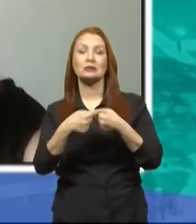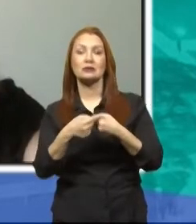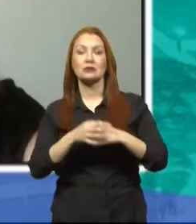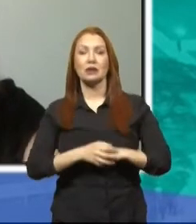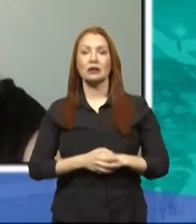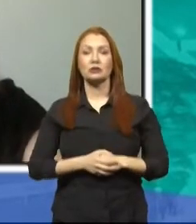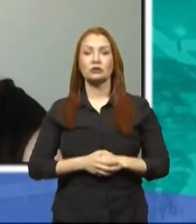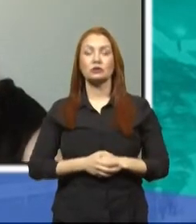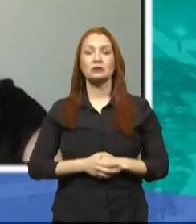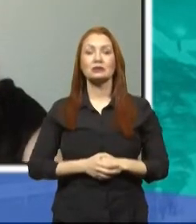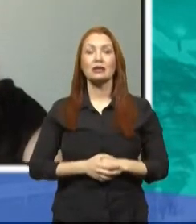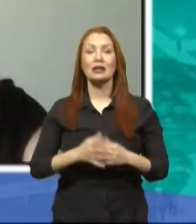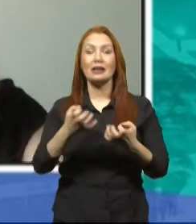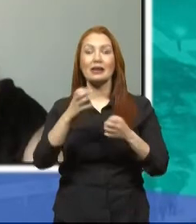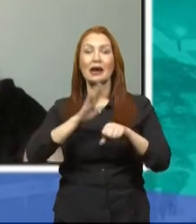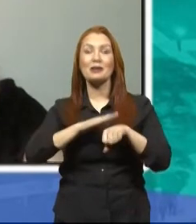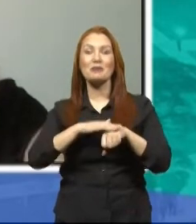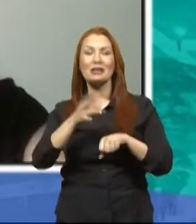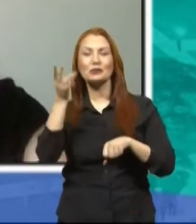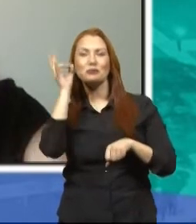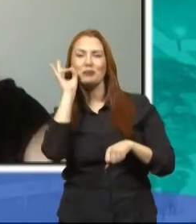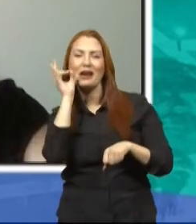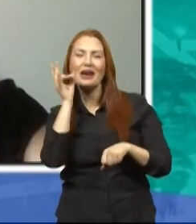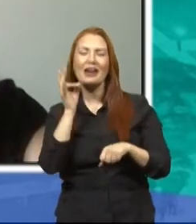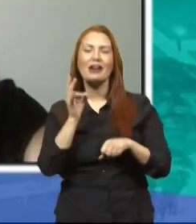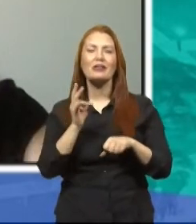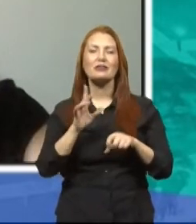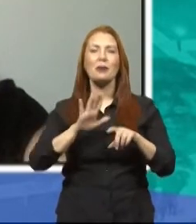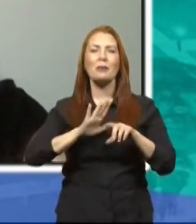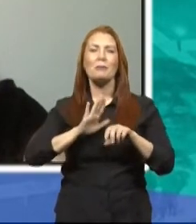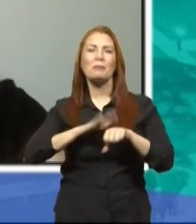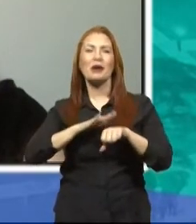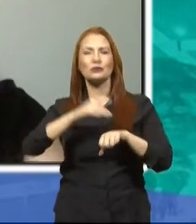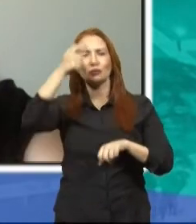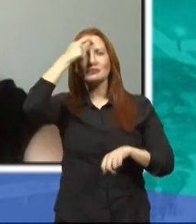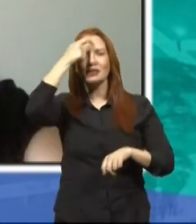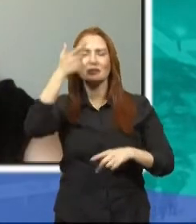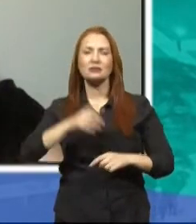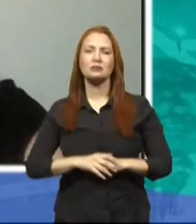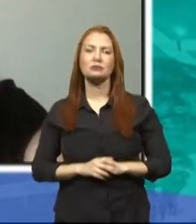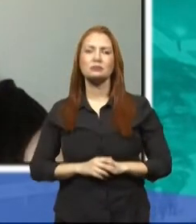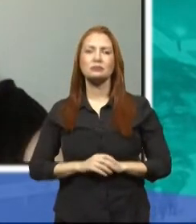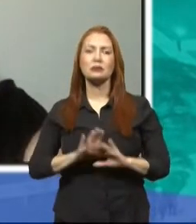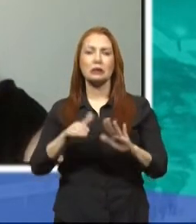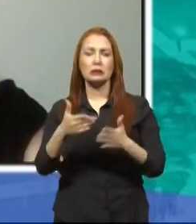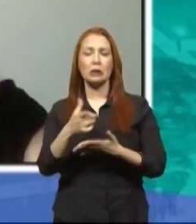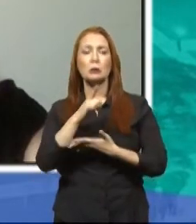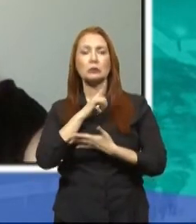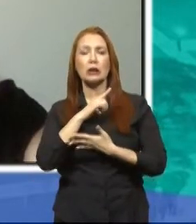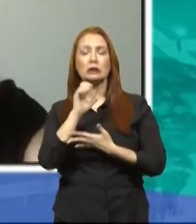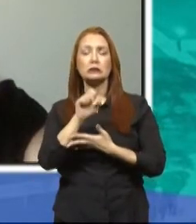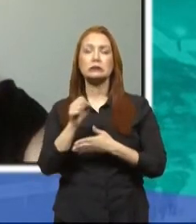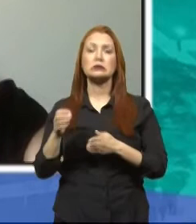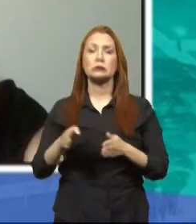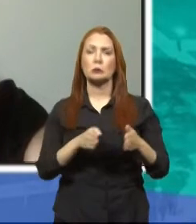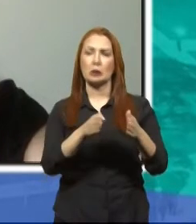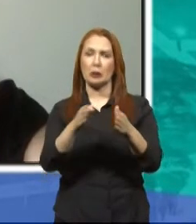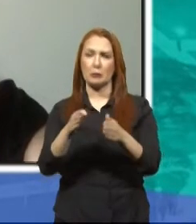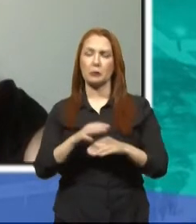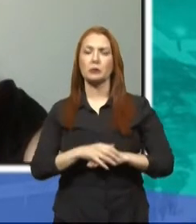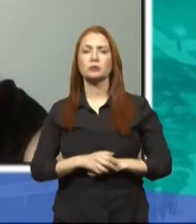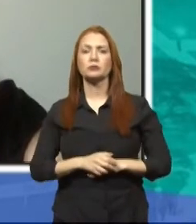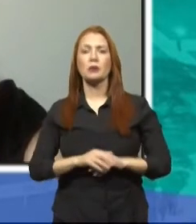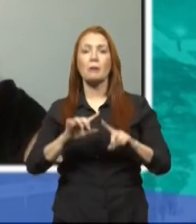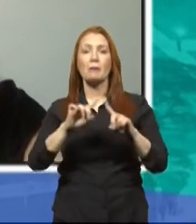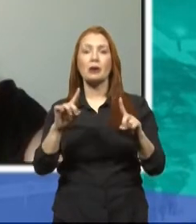mais espertas, mais inteligentes, mais racionais, que todos buscamos. Então, o caminho está dado, existe caminho para isso, não é trivial, precisamos